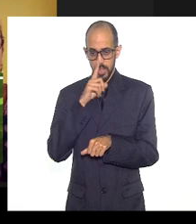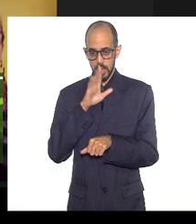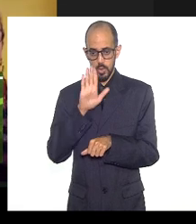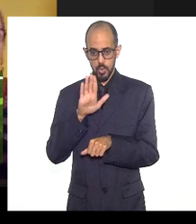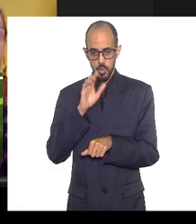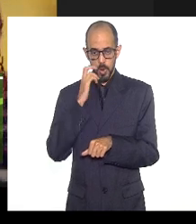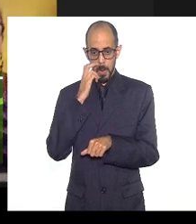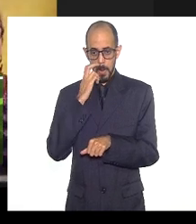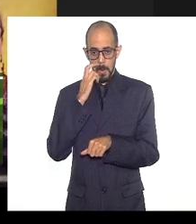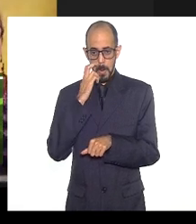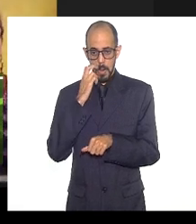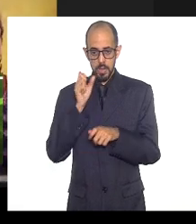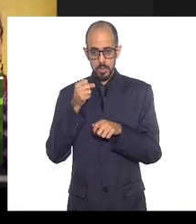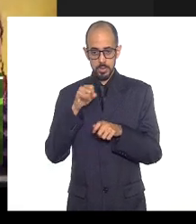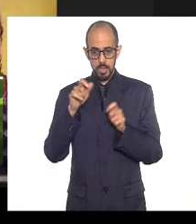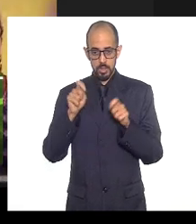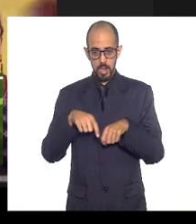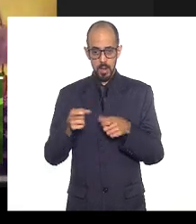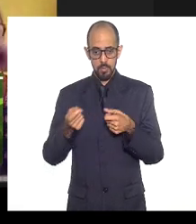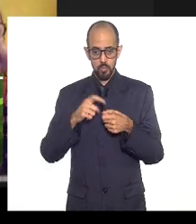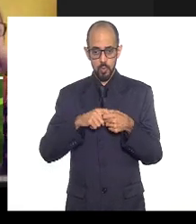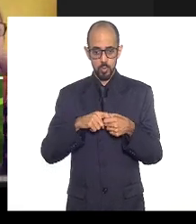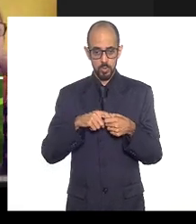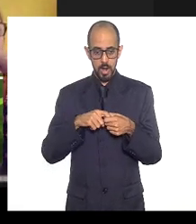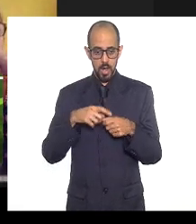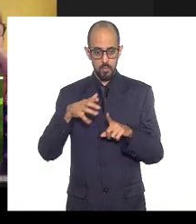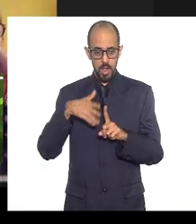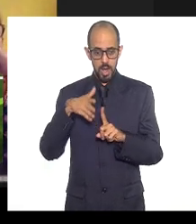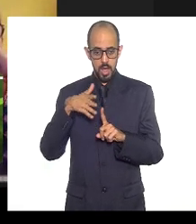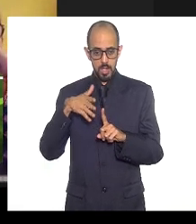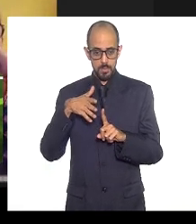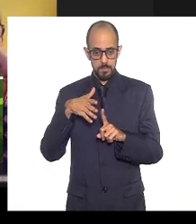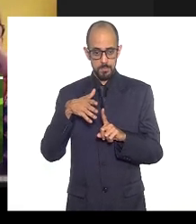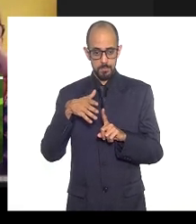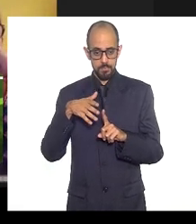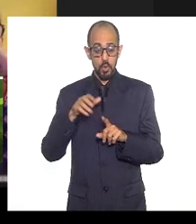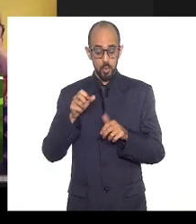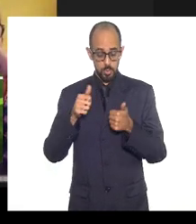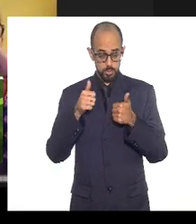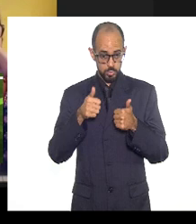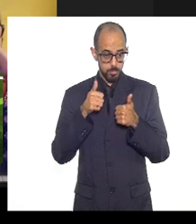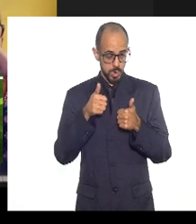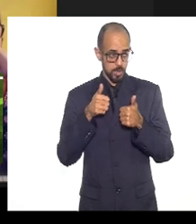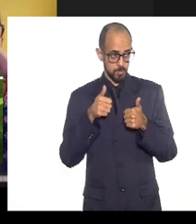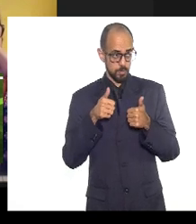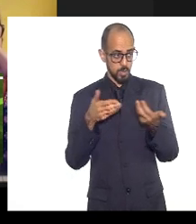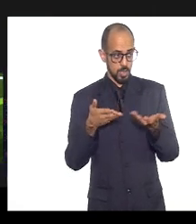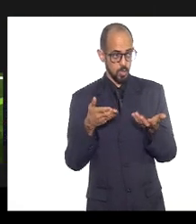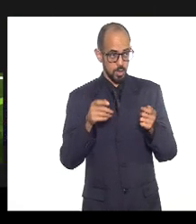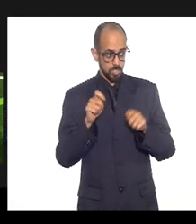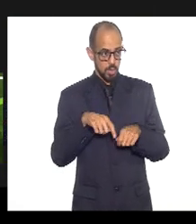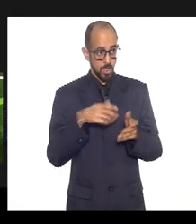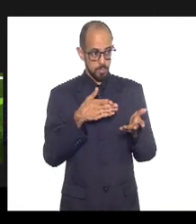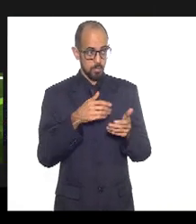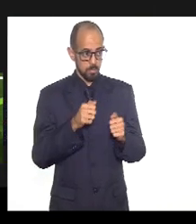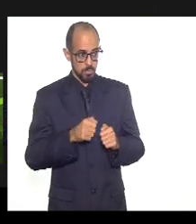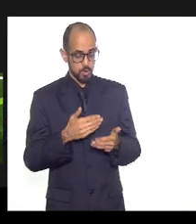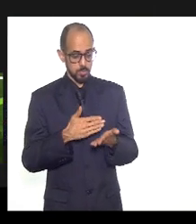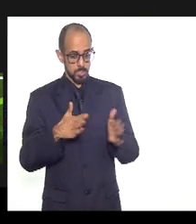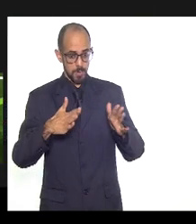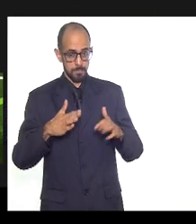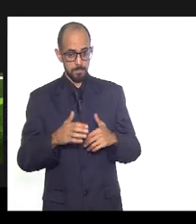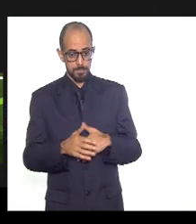Ronaldo. Se o senhor puder repetir, por favor. Oi, você me ouve? Agora sim.